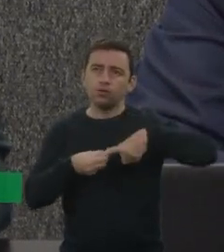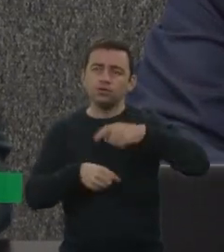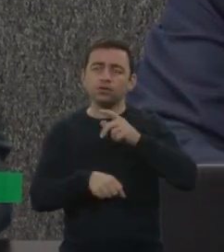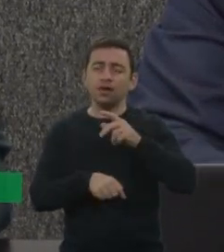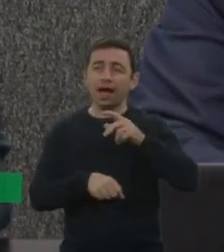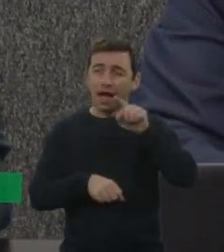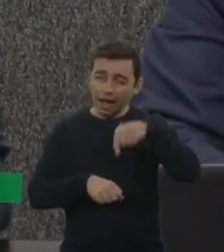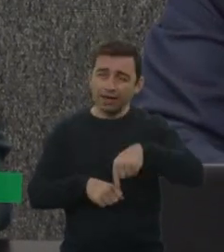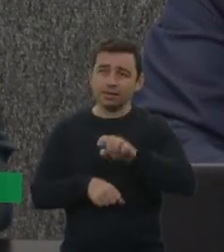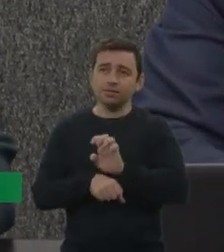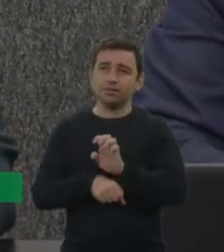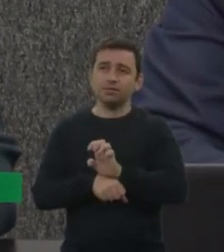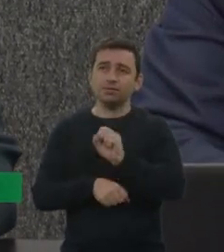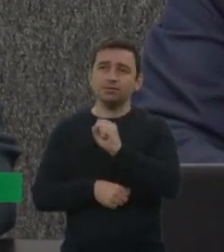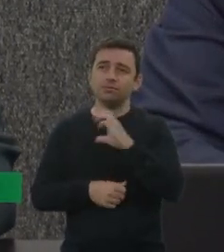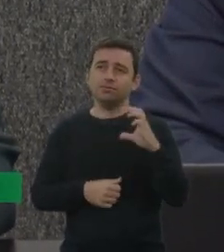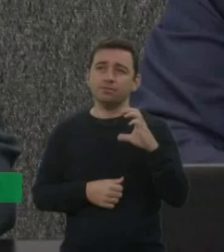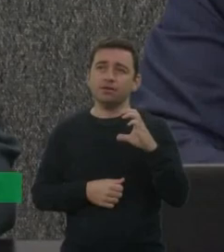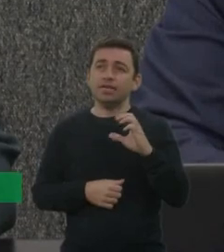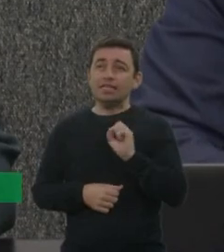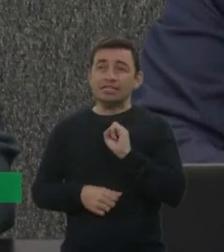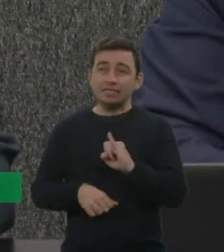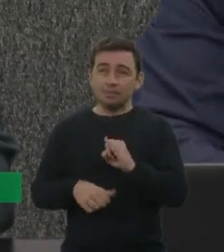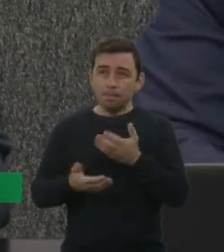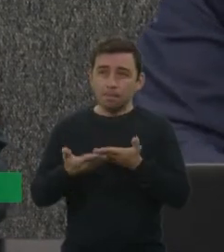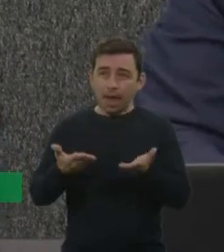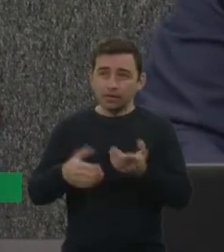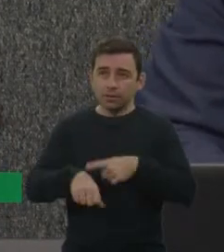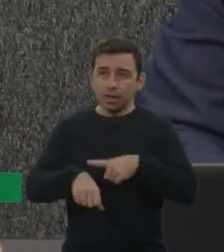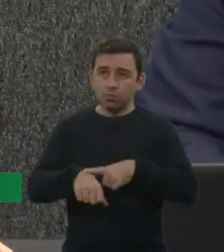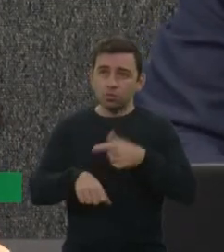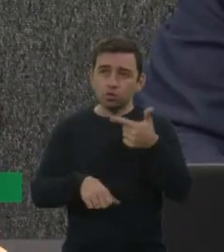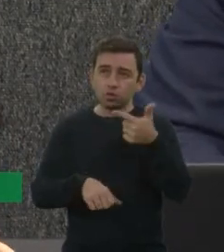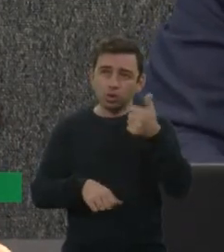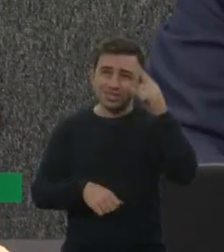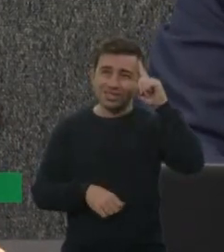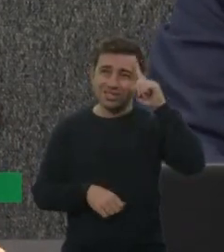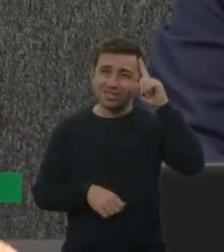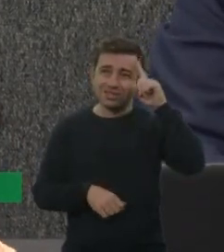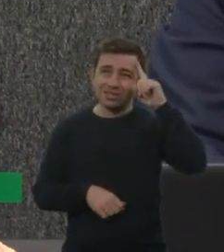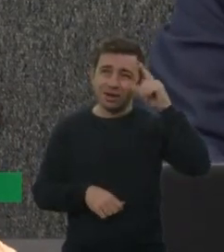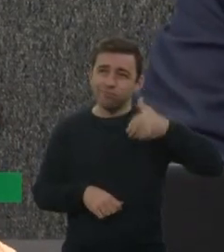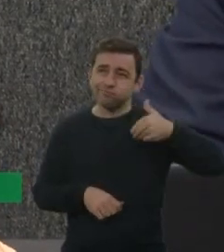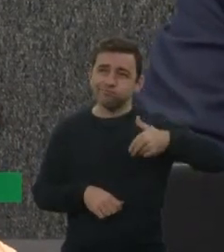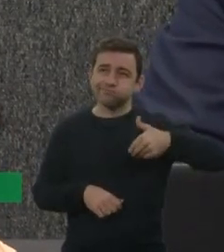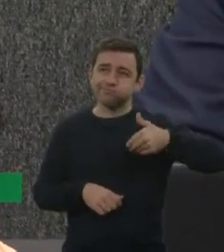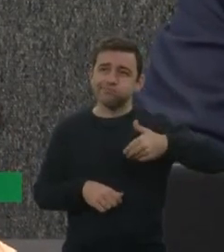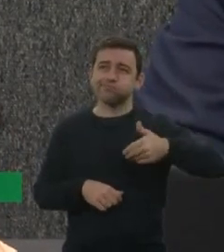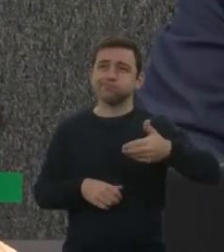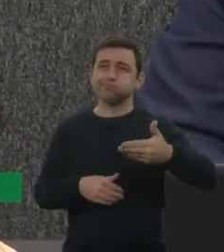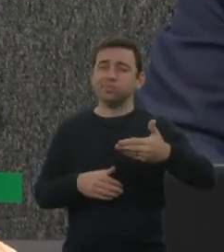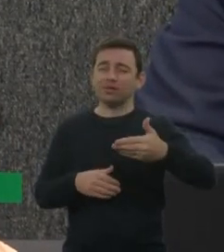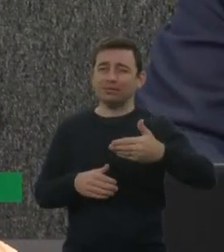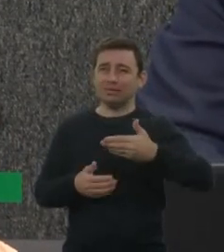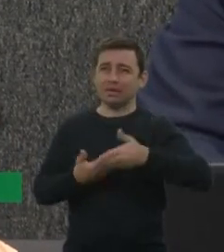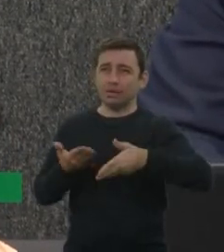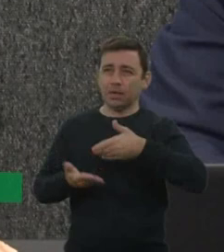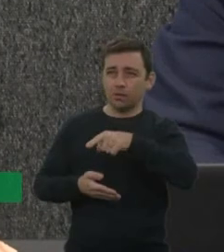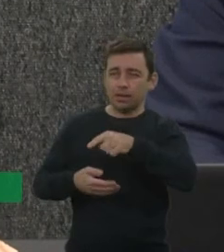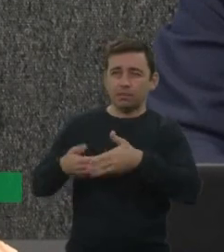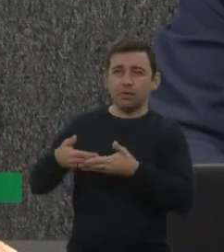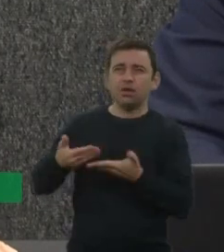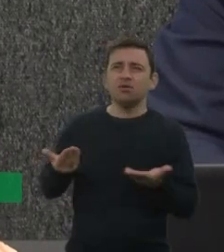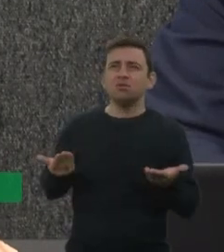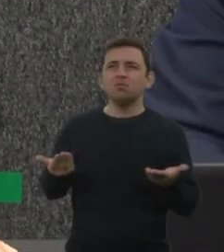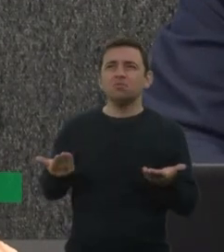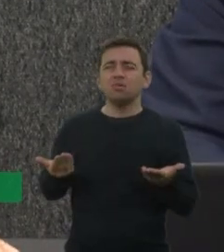Catarina. Se eu perco 12 dias para fazer a intervenção do tratamento, eu